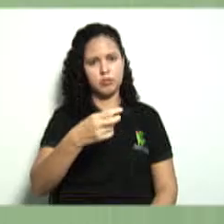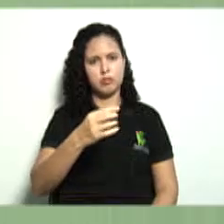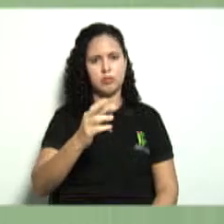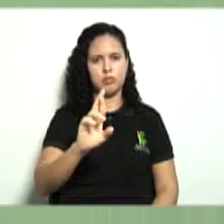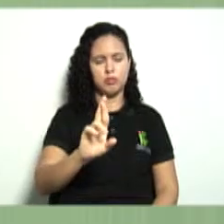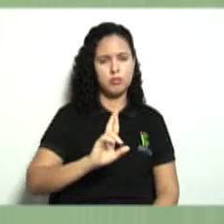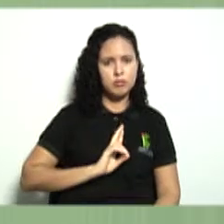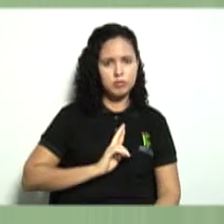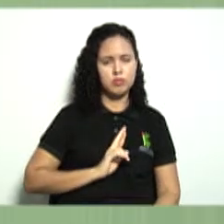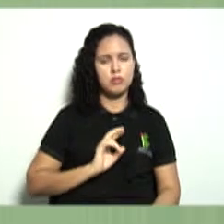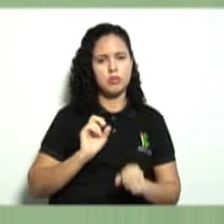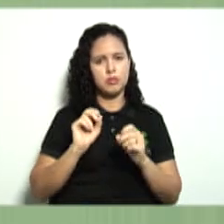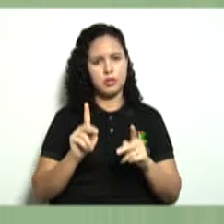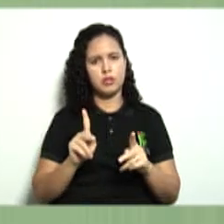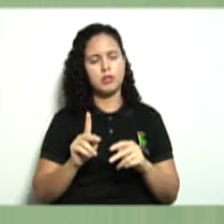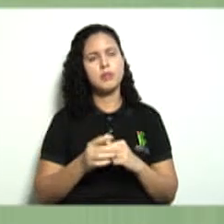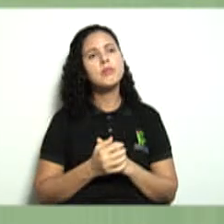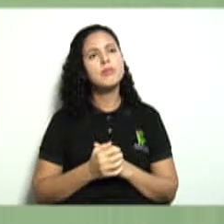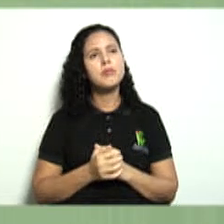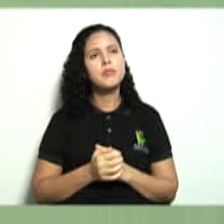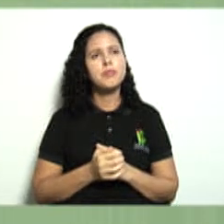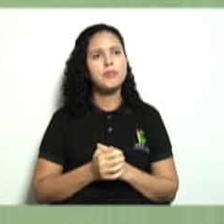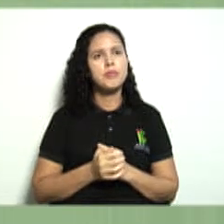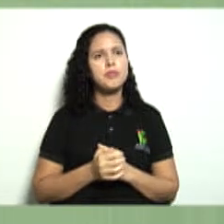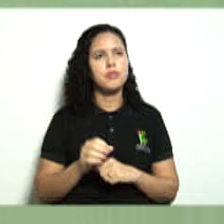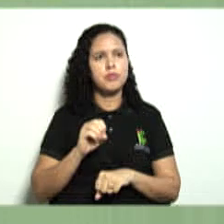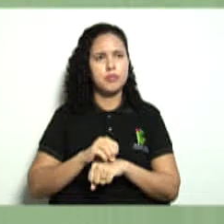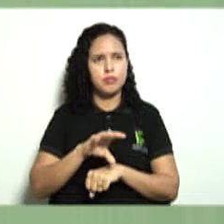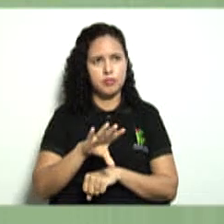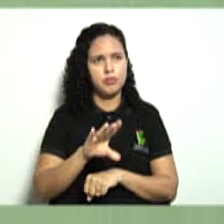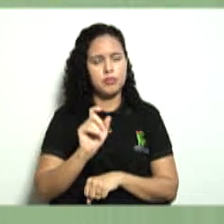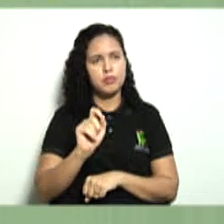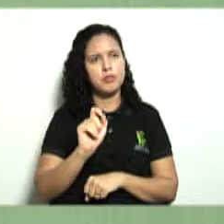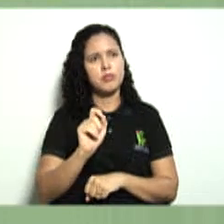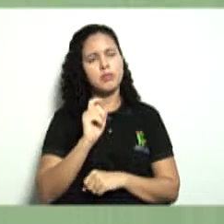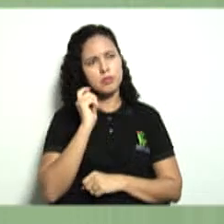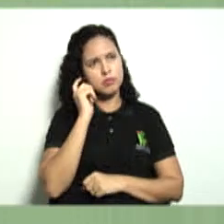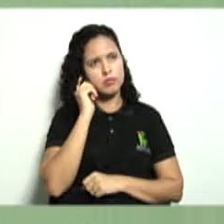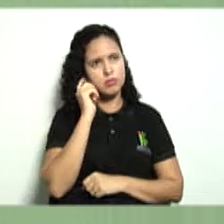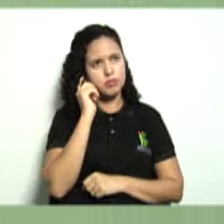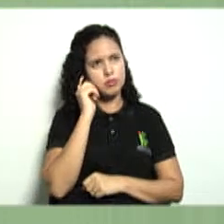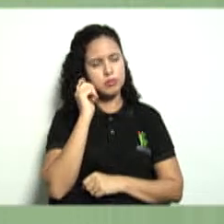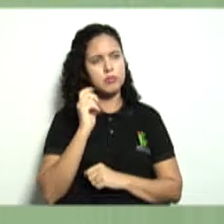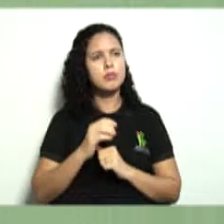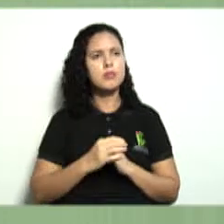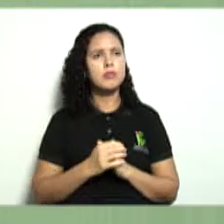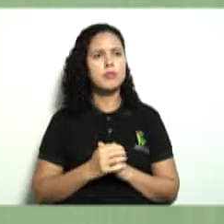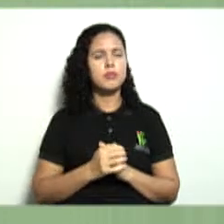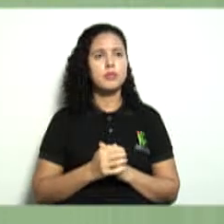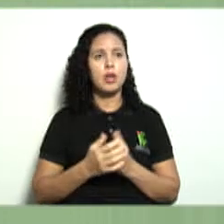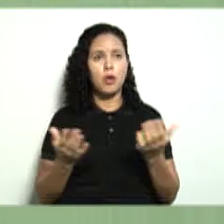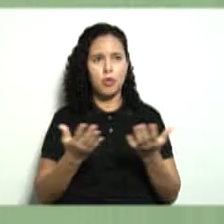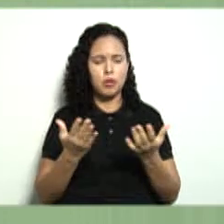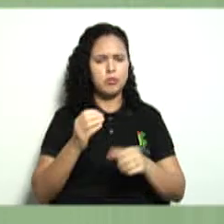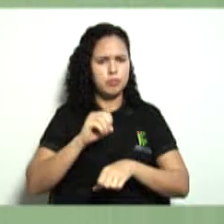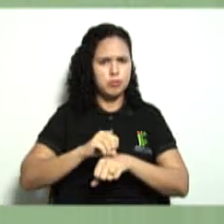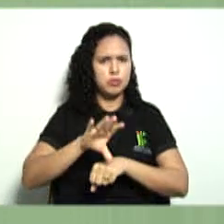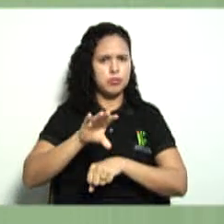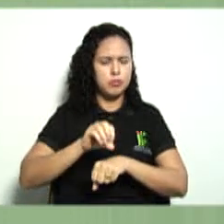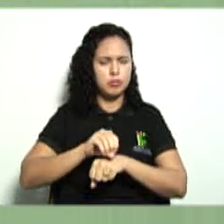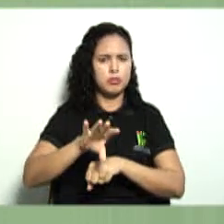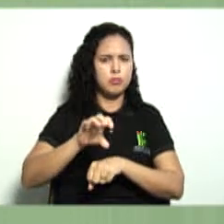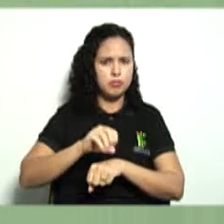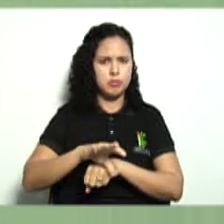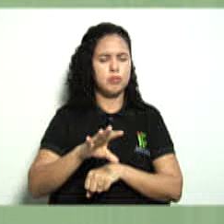ter problema com isso. Tem mais uma dica aí, Luiz? Volta lá naqueles lá. Isso, por favor. Atenção aí, a aula hoje está cheia de dicas, né? O pessoal deve